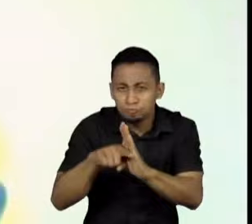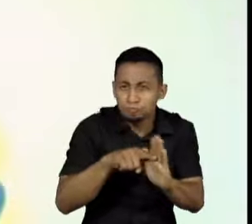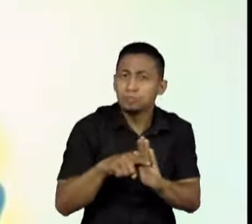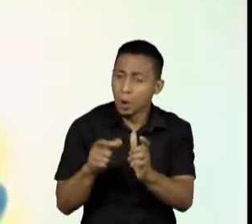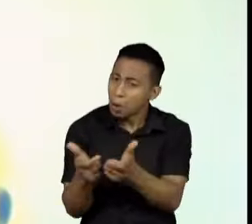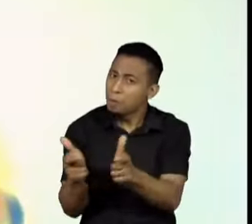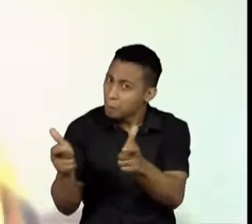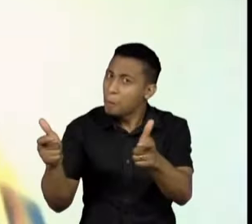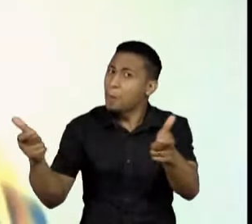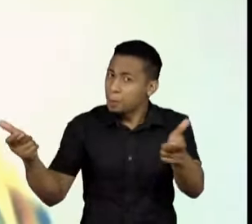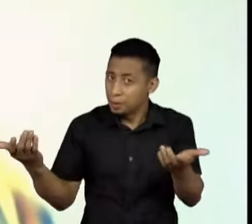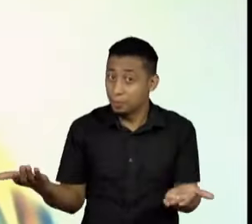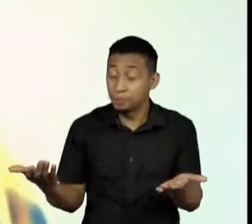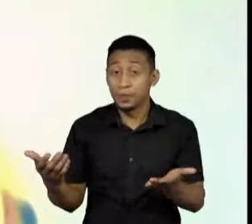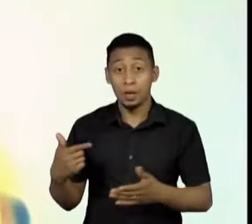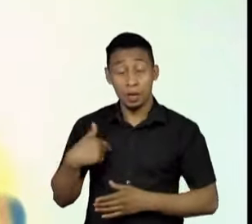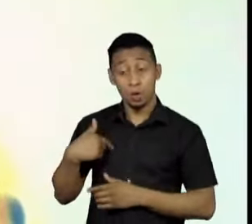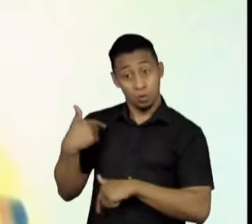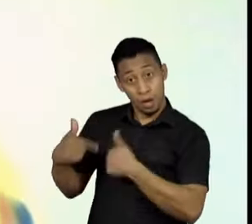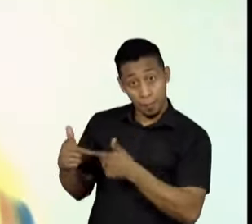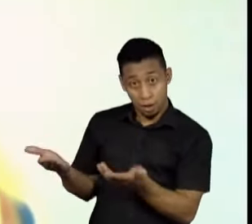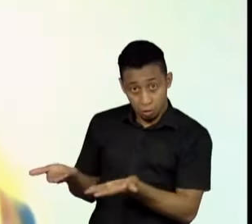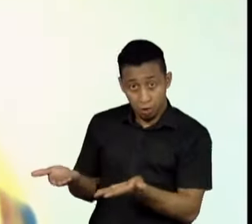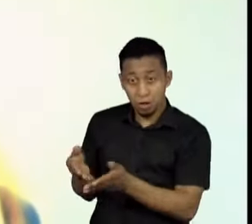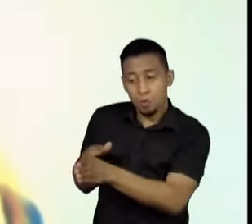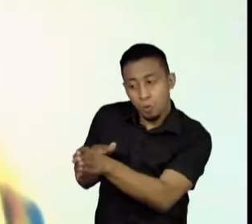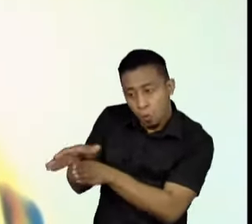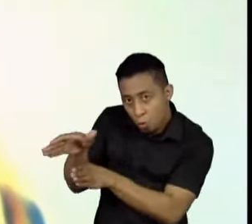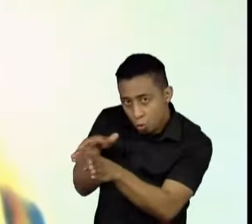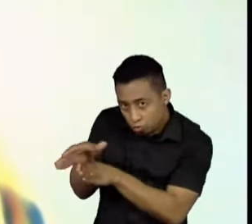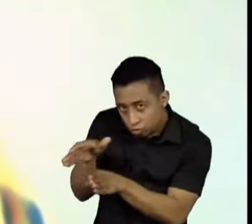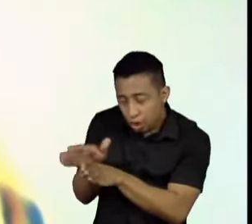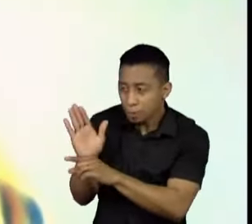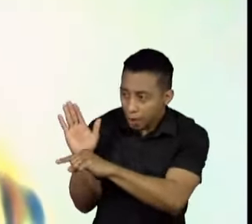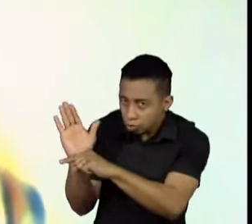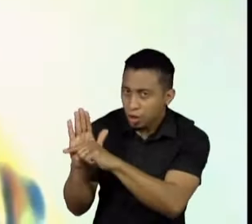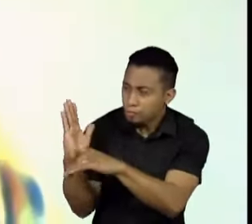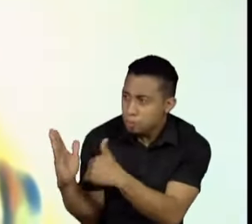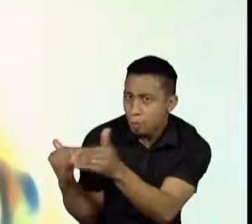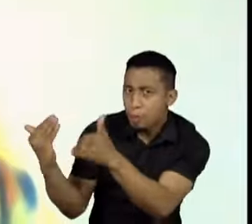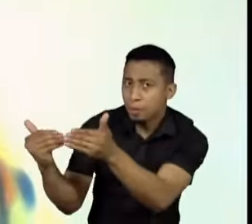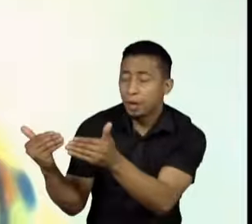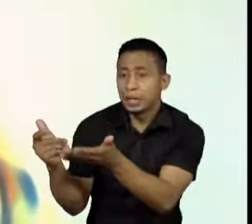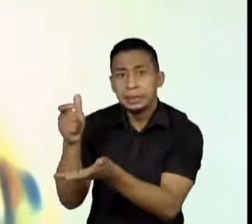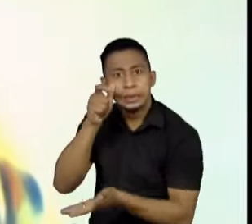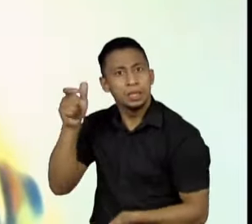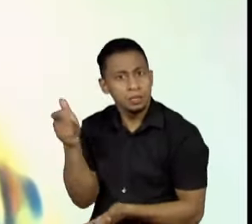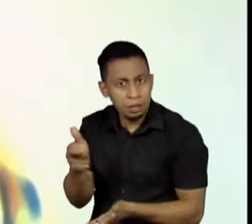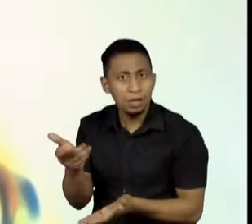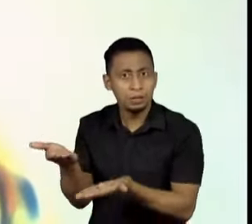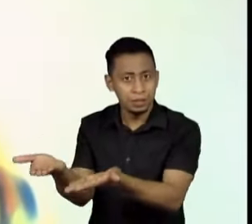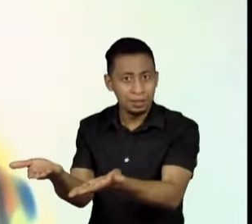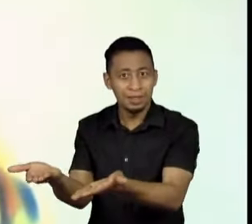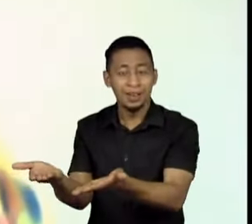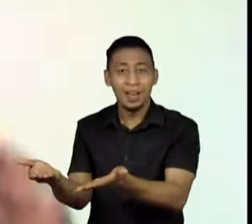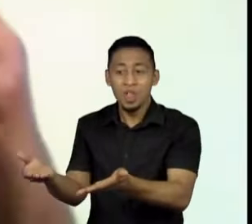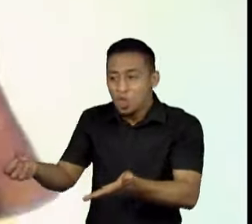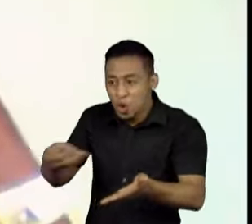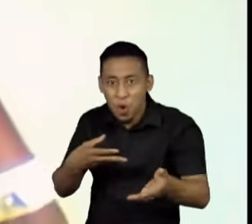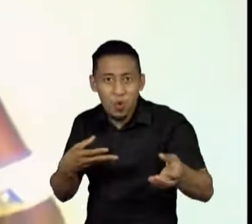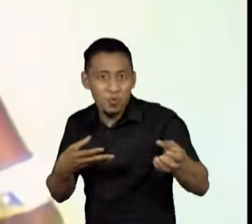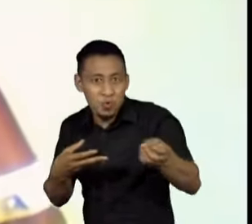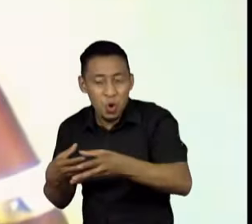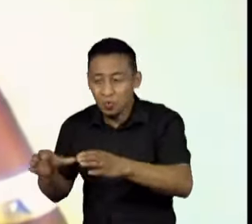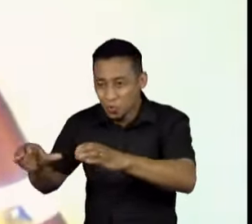com o Conselho Consultivo agora da Companhia das Letras foi muito interessante. São pesquisadoras jovens,